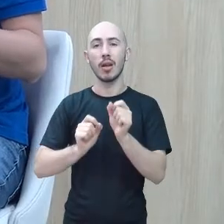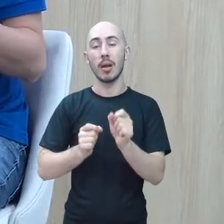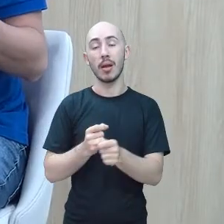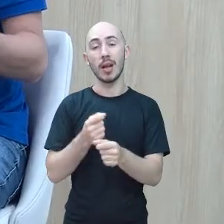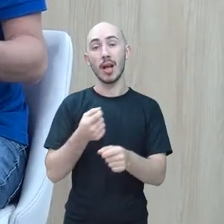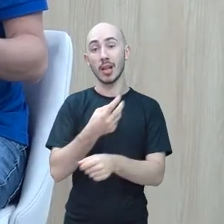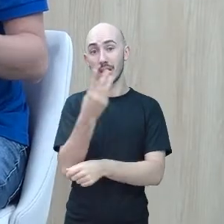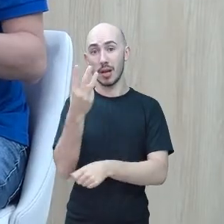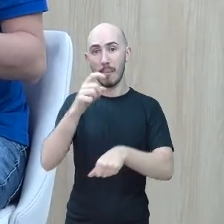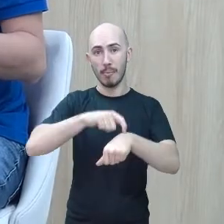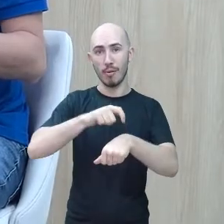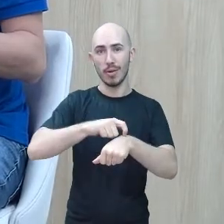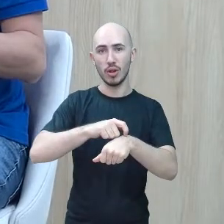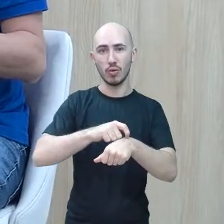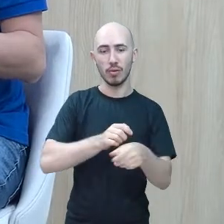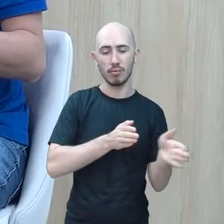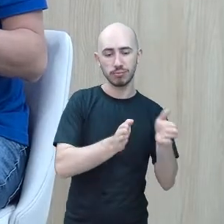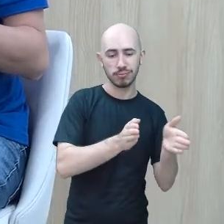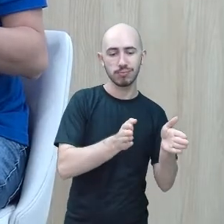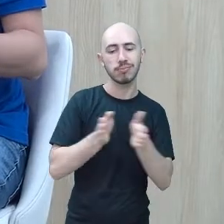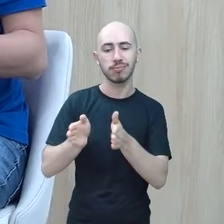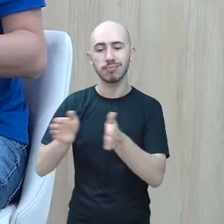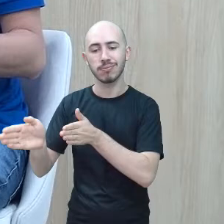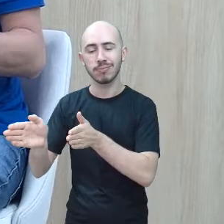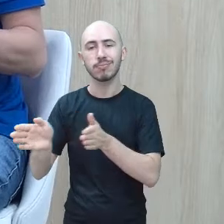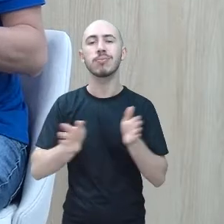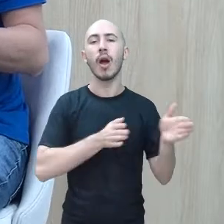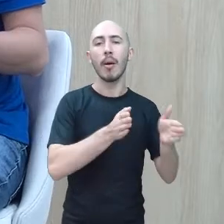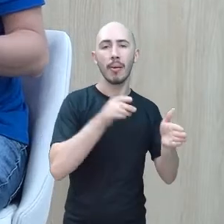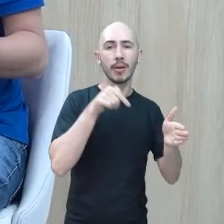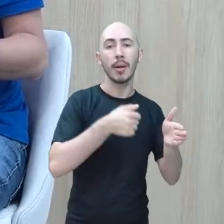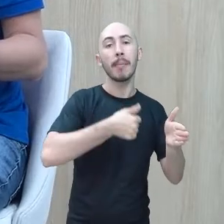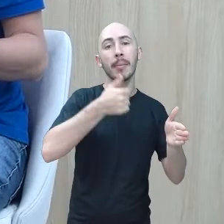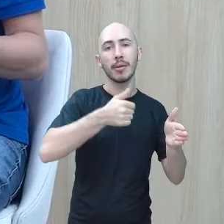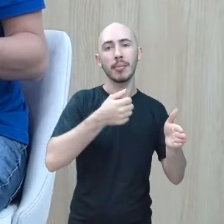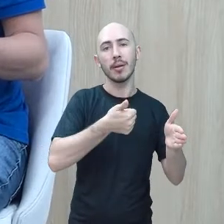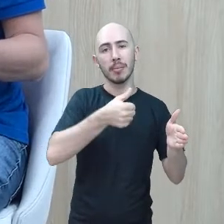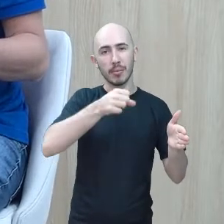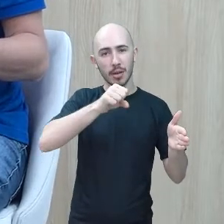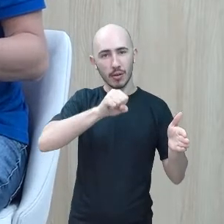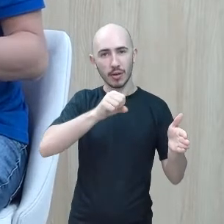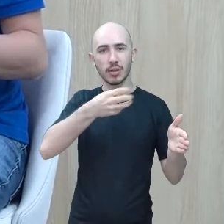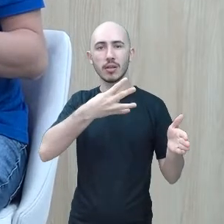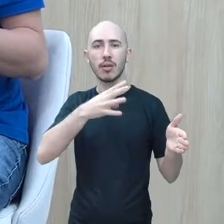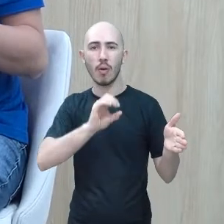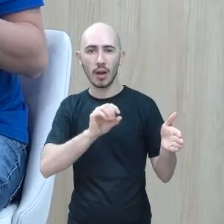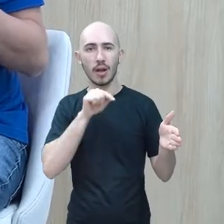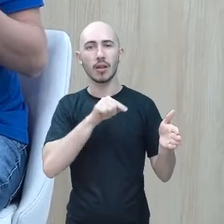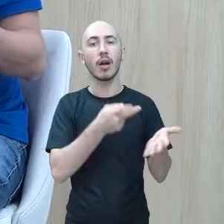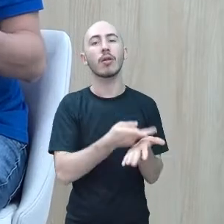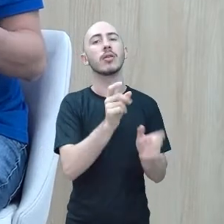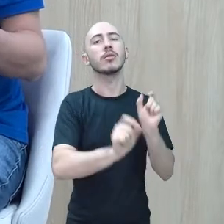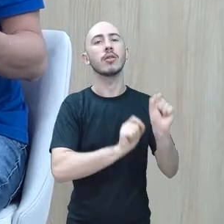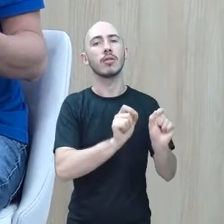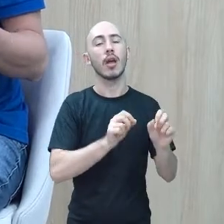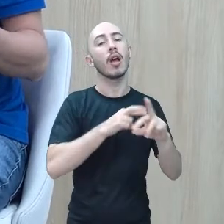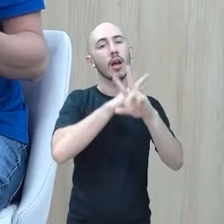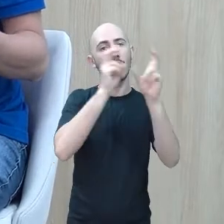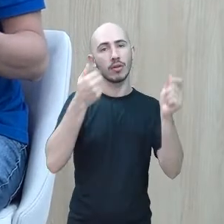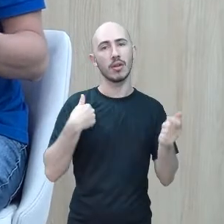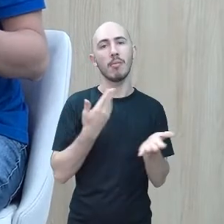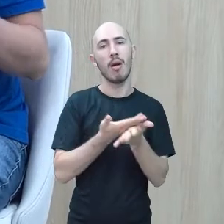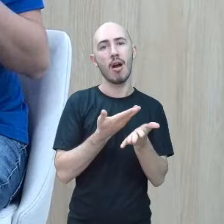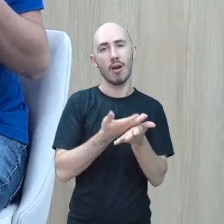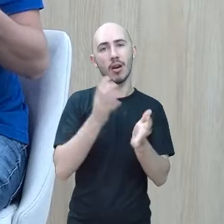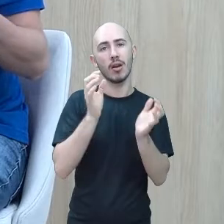né, de grandes intervenções em nossa cidade. A primeira delas, por volta de 1840, inclusive, é um tema de uma aula de História